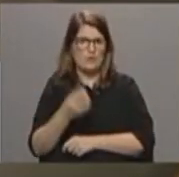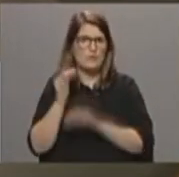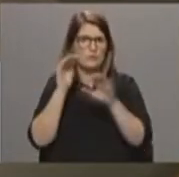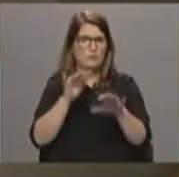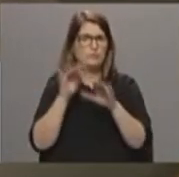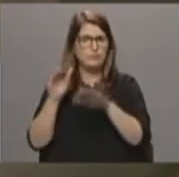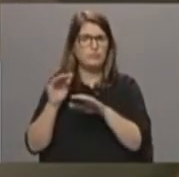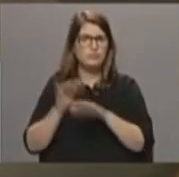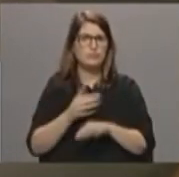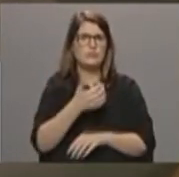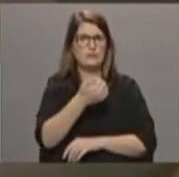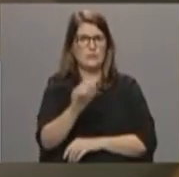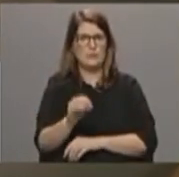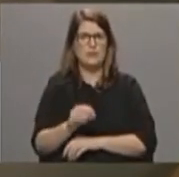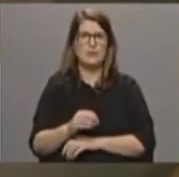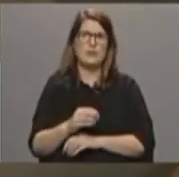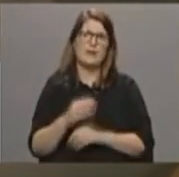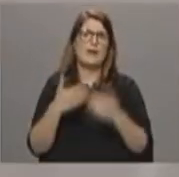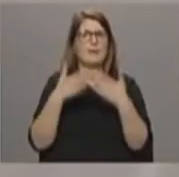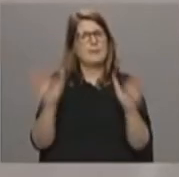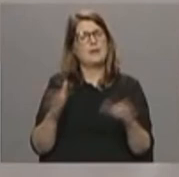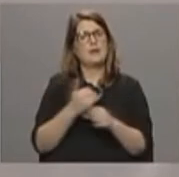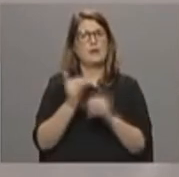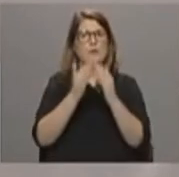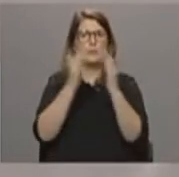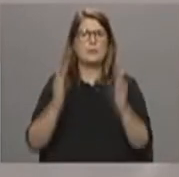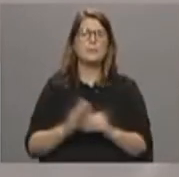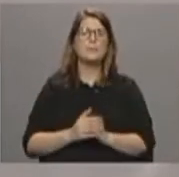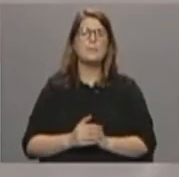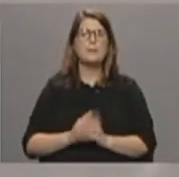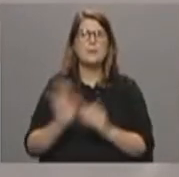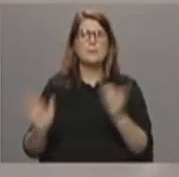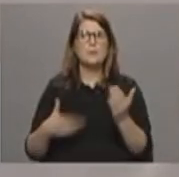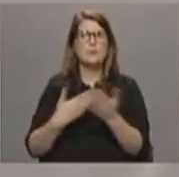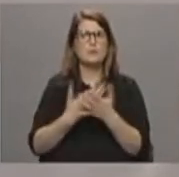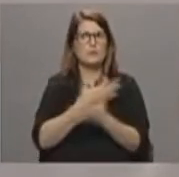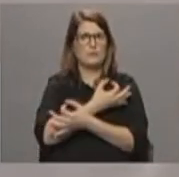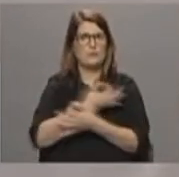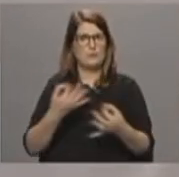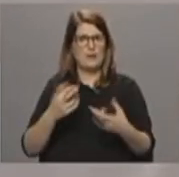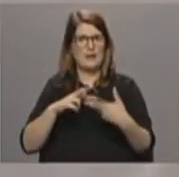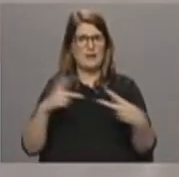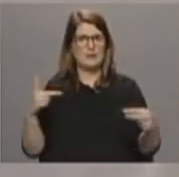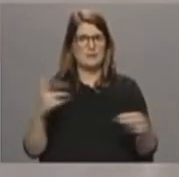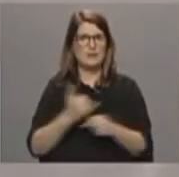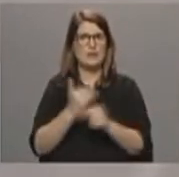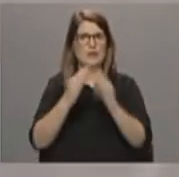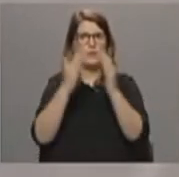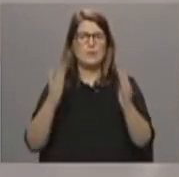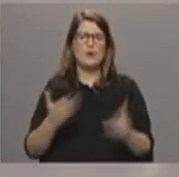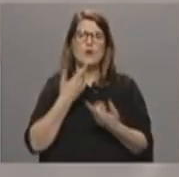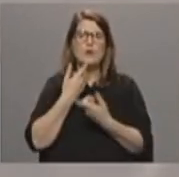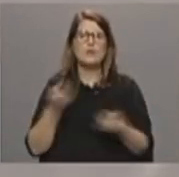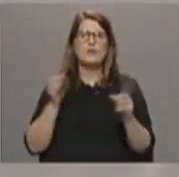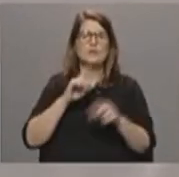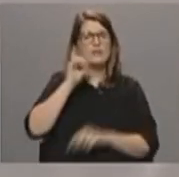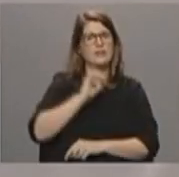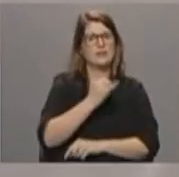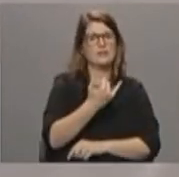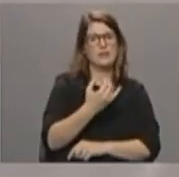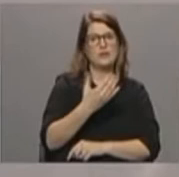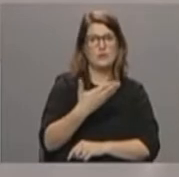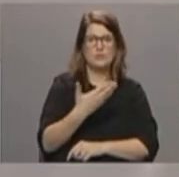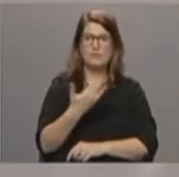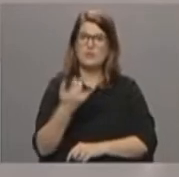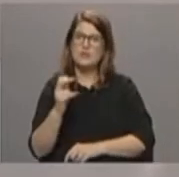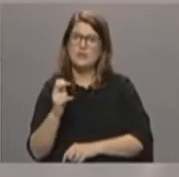ao Pico. Vamos propor formalmente à Câmara Municipal da Madalena um regresso entre 21 e 23, ou